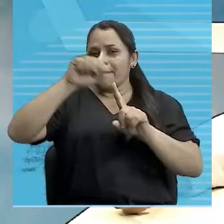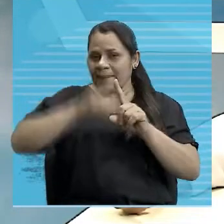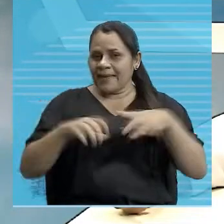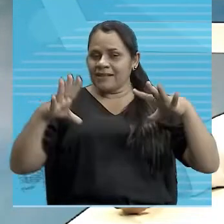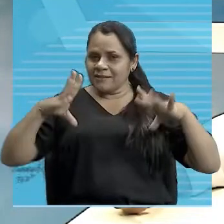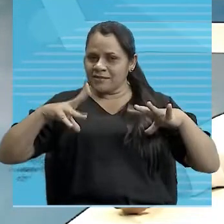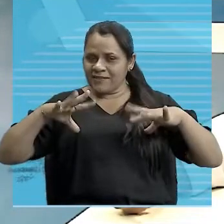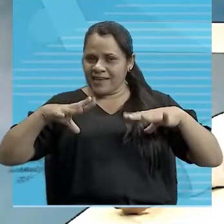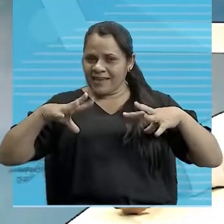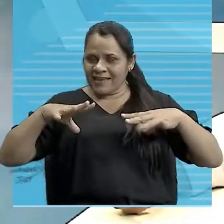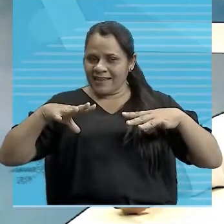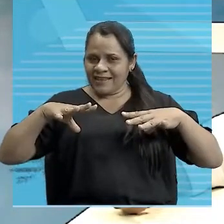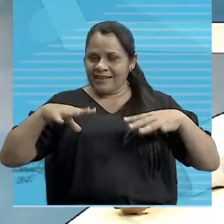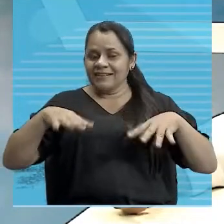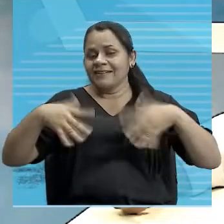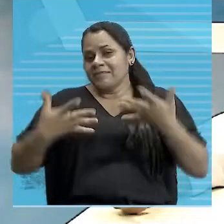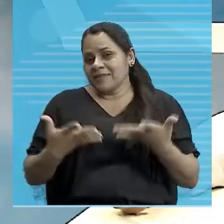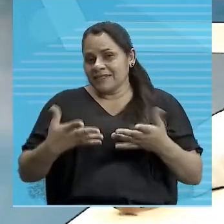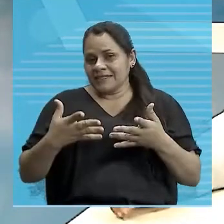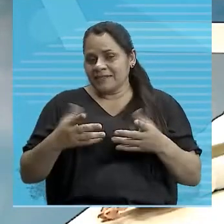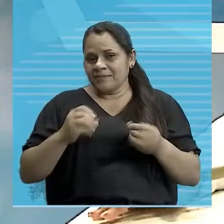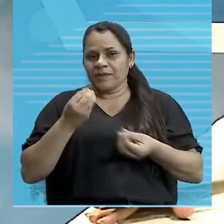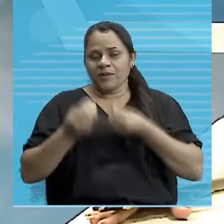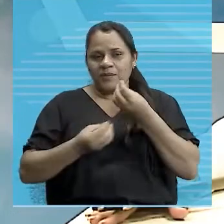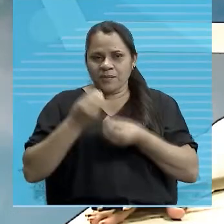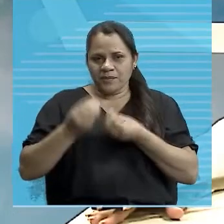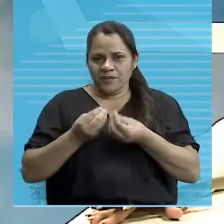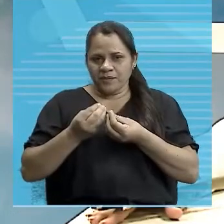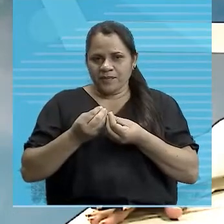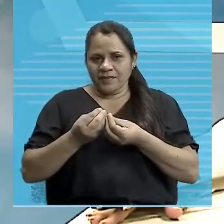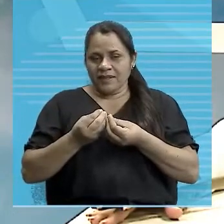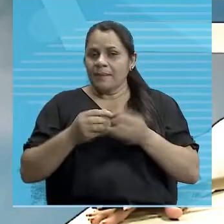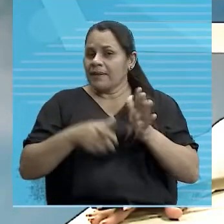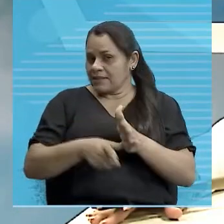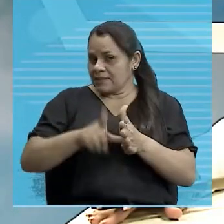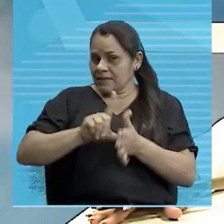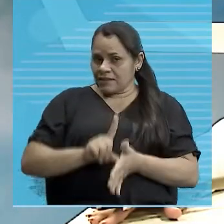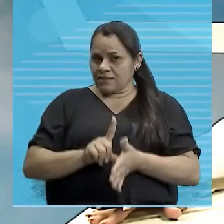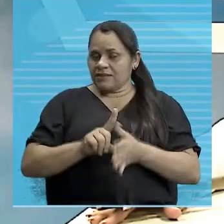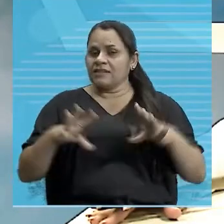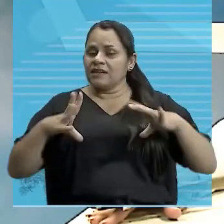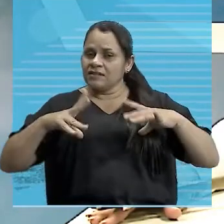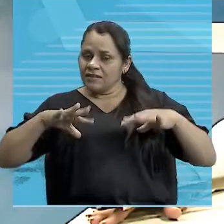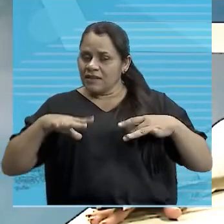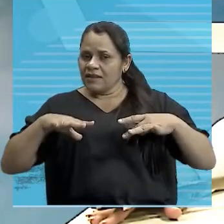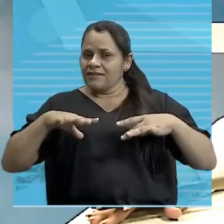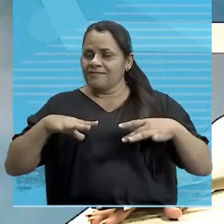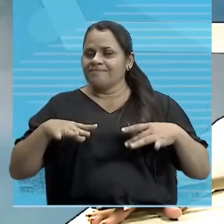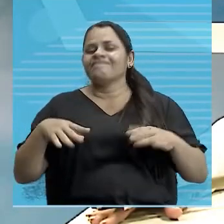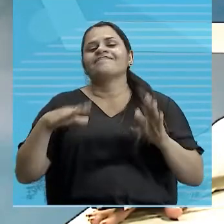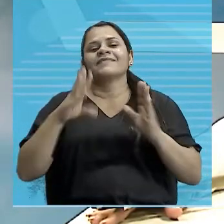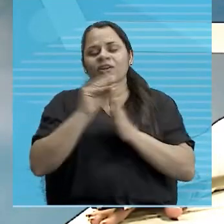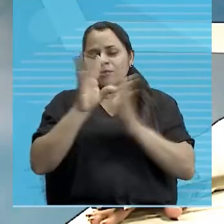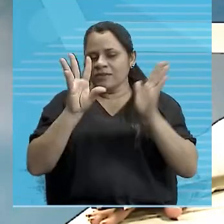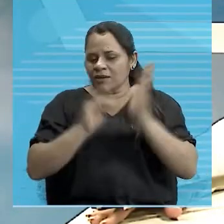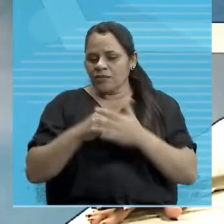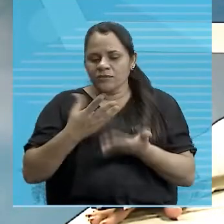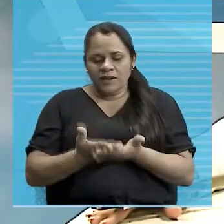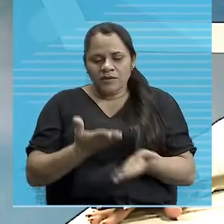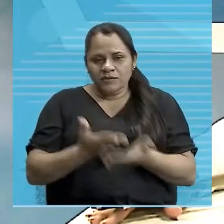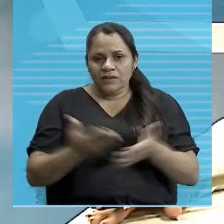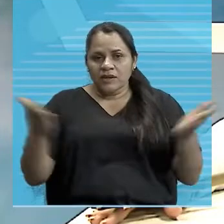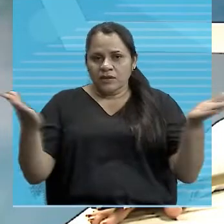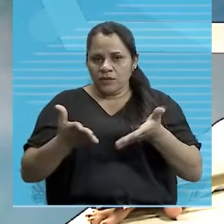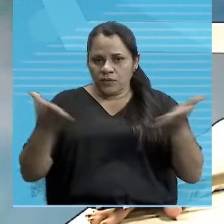as férias. Pois é. Mas antes das férias ainda tem coisinhas para a gente estudar. E hoje nós vamos ver o